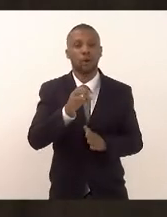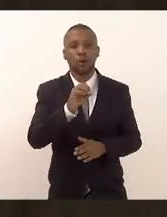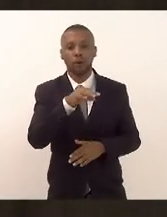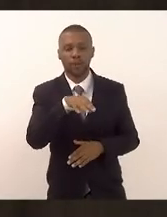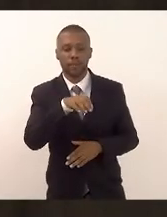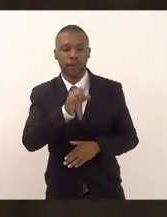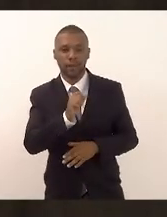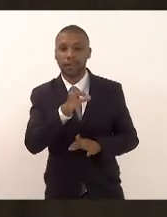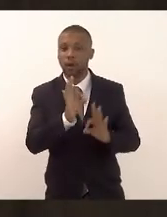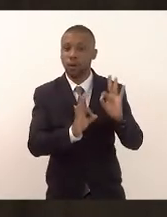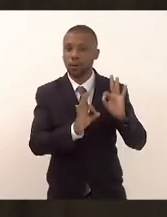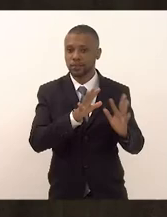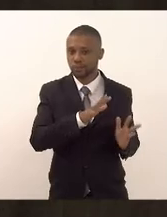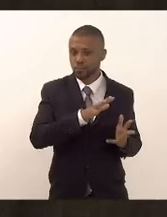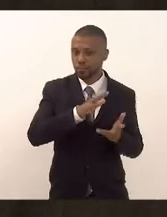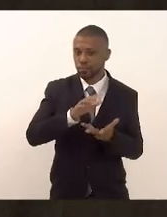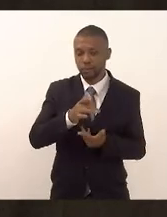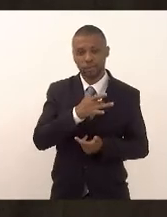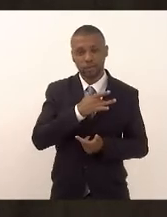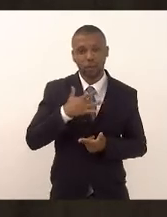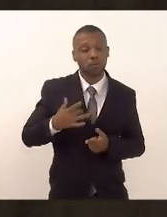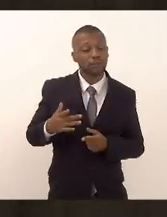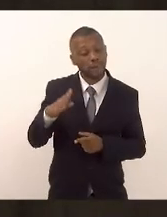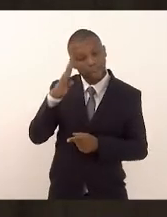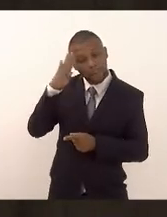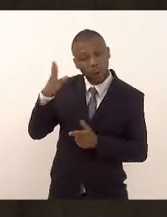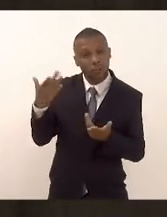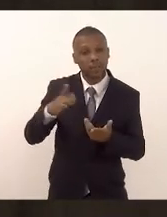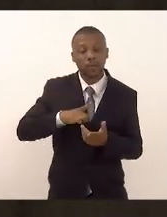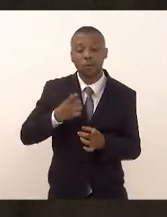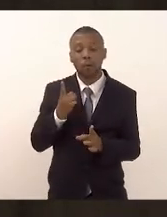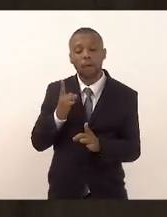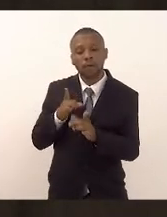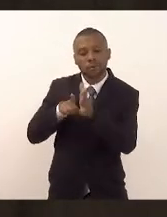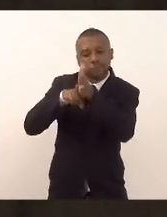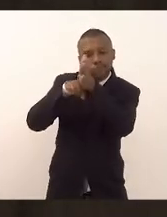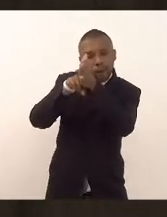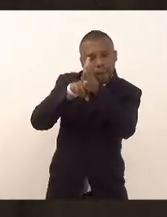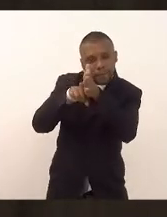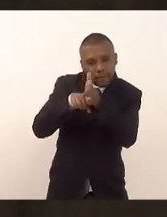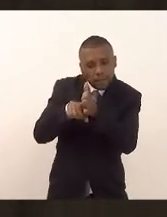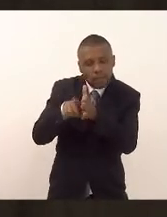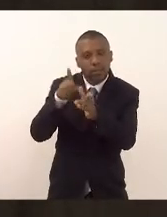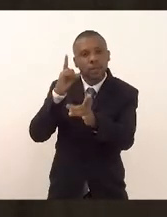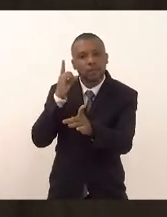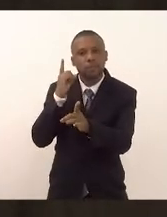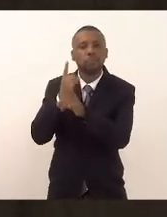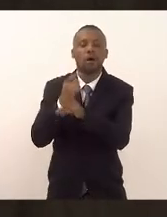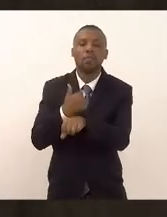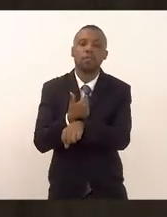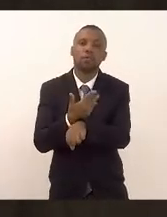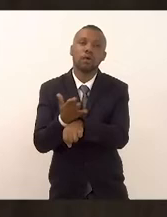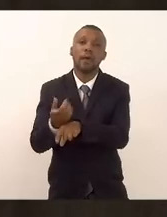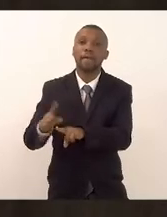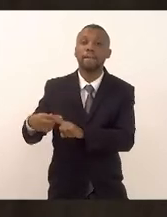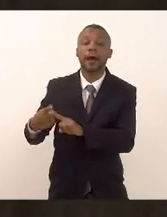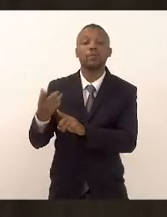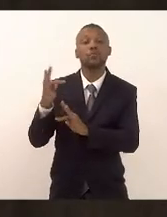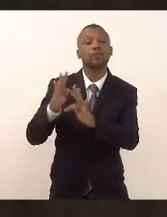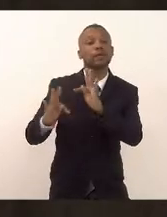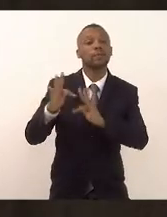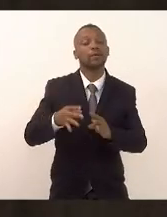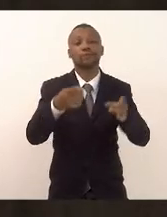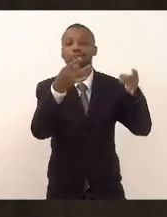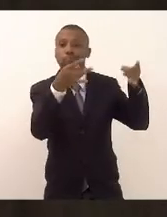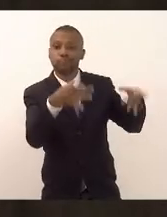tempo, nós temos um diagnóstico tardio e uma desistência do tratamento, o que faz com que o número de abandonos